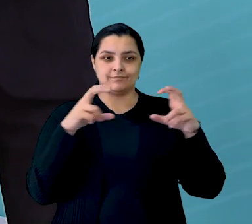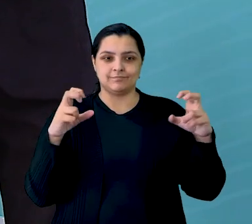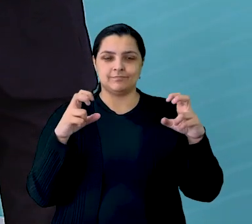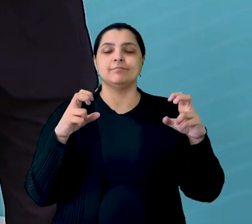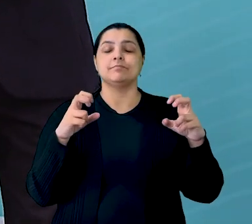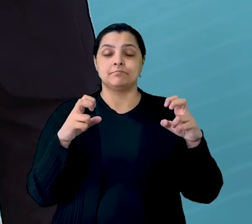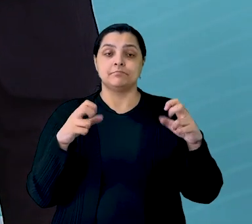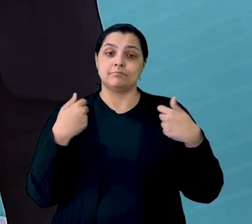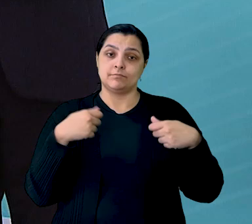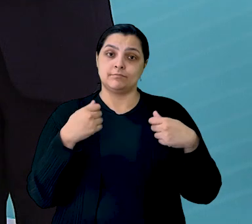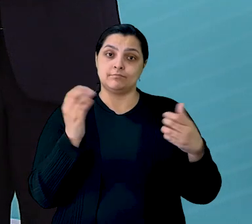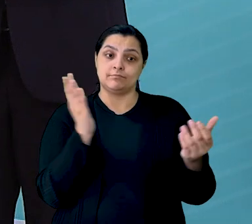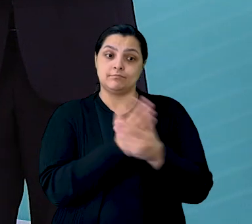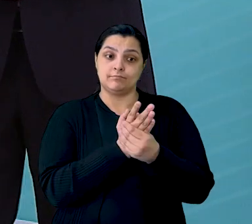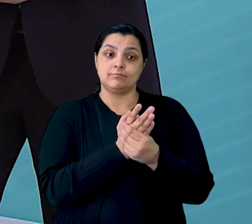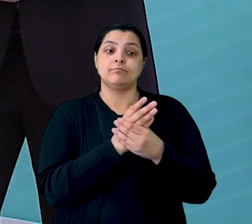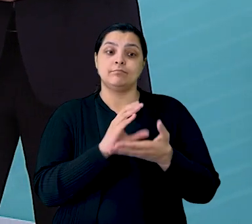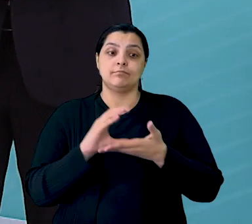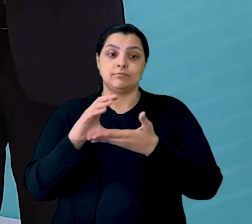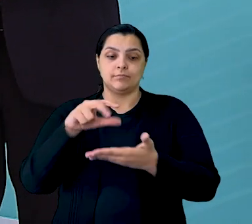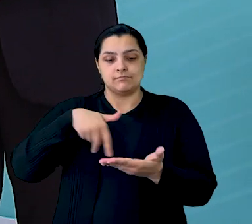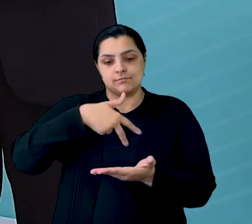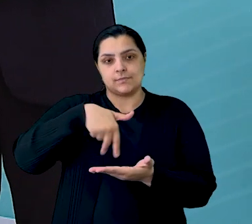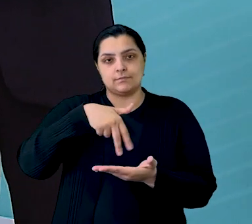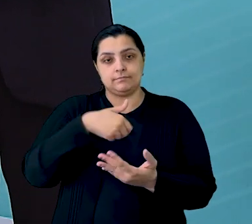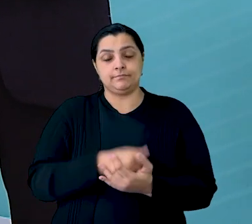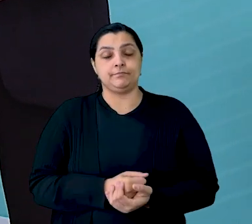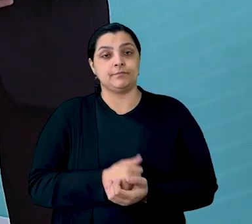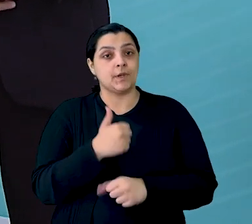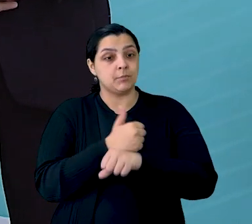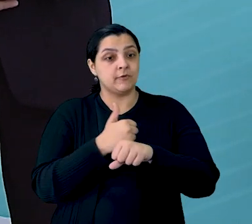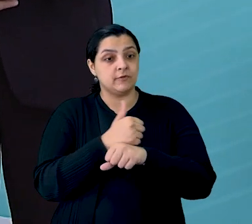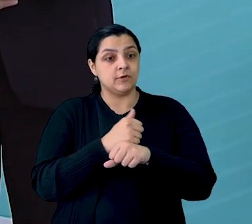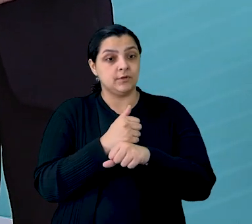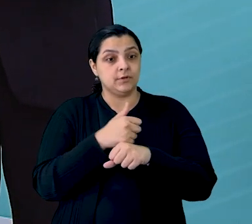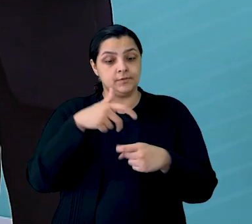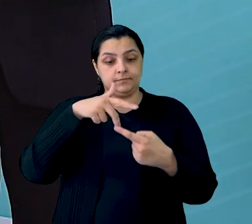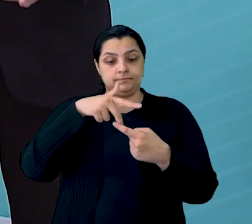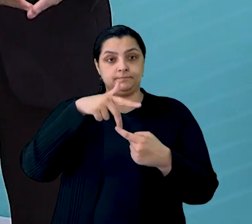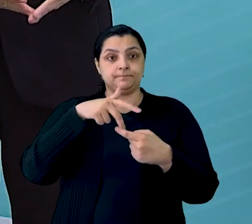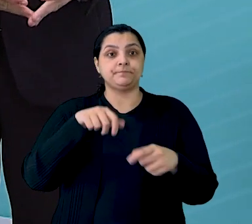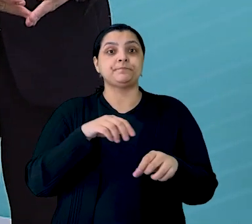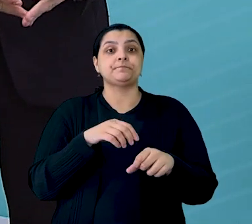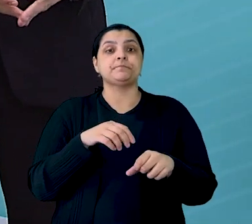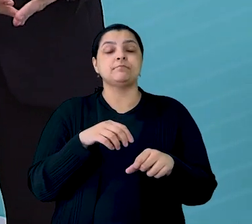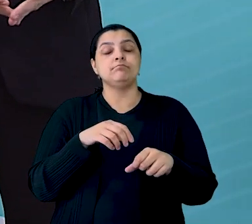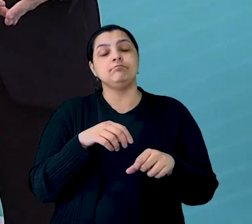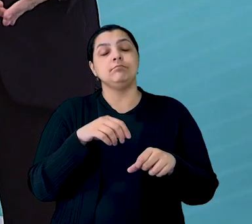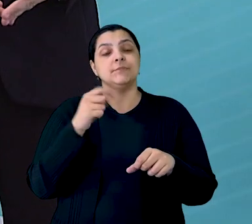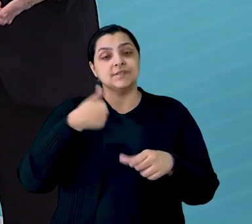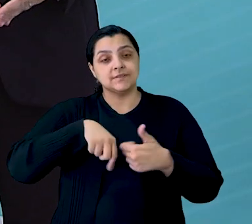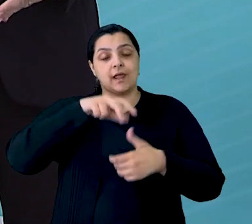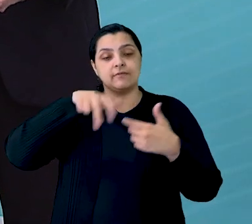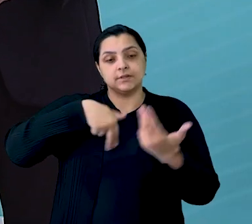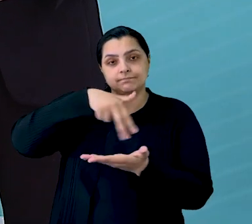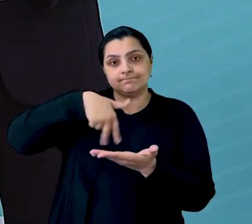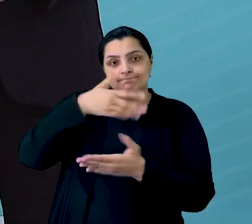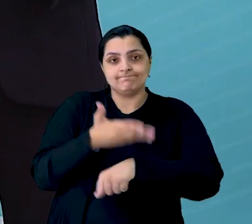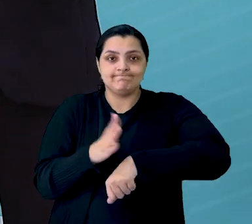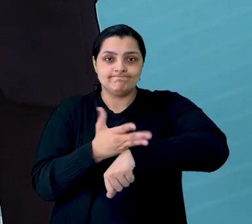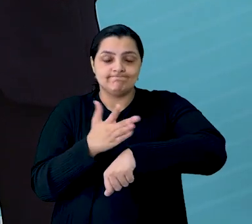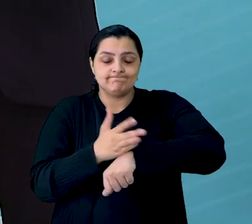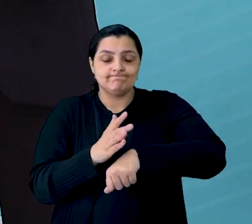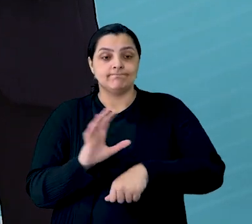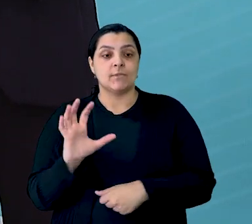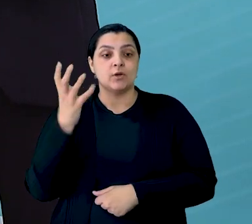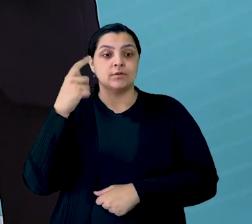diversões em Santa Catarina vai responder pelo acidente sofrido por uma bailarina. A profissional lesionou o tornozelo enquanto treinava para uma apresentação